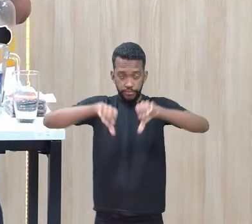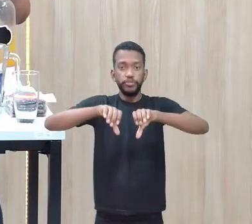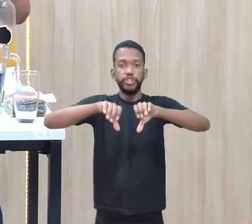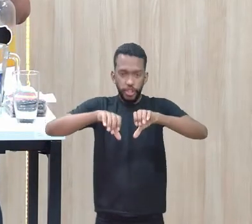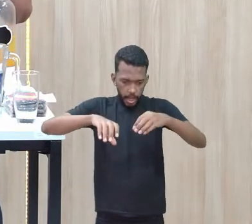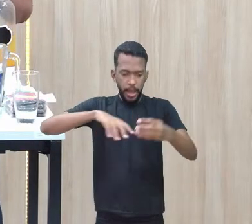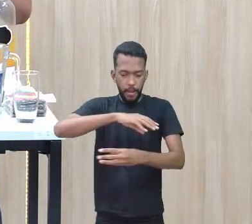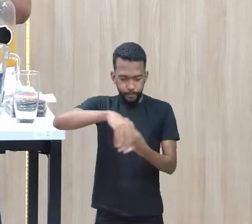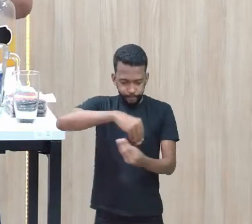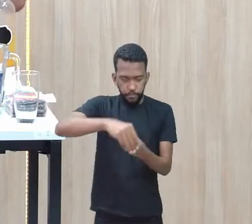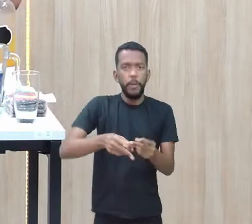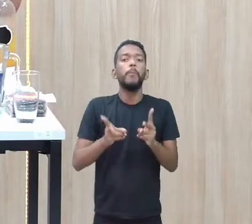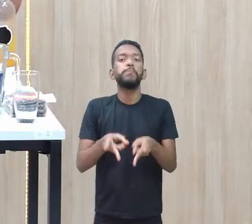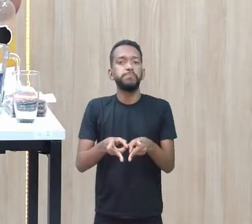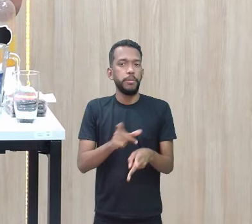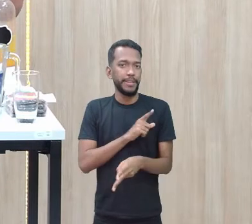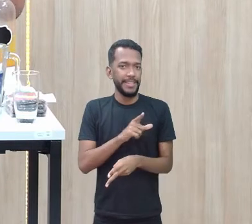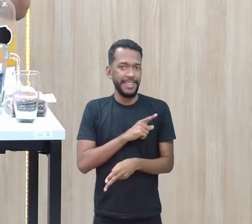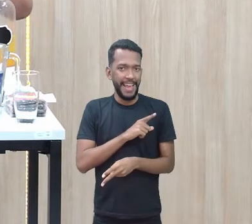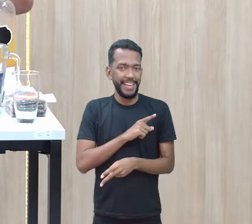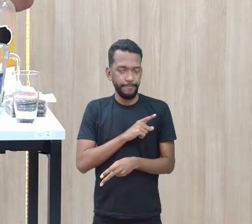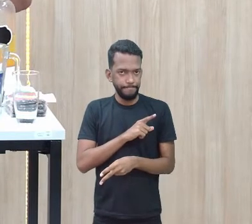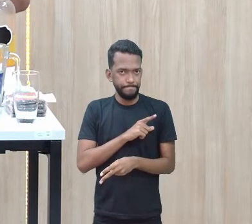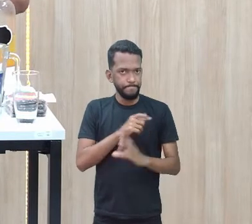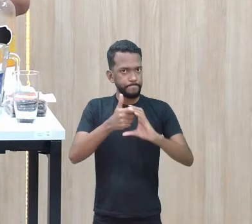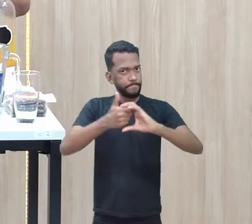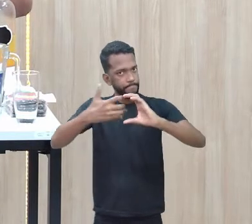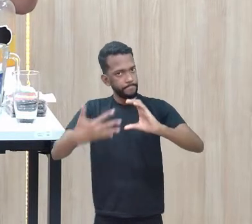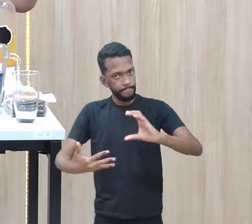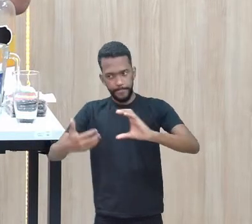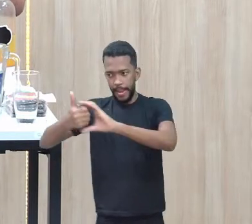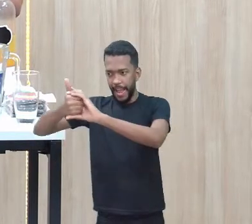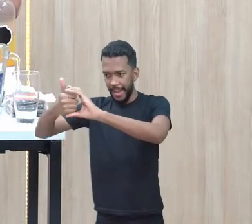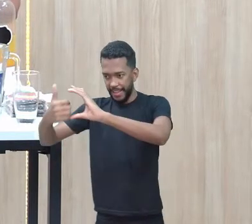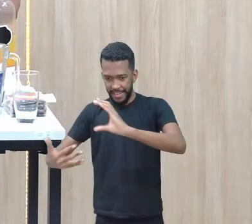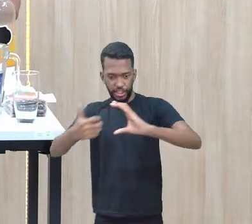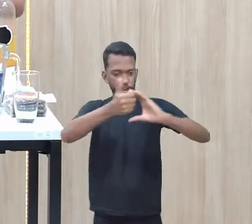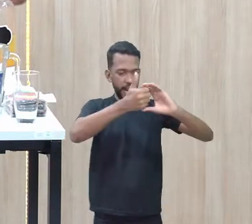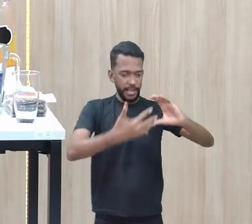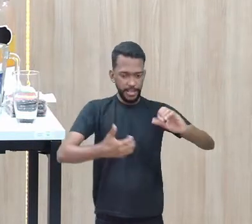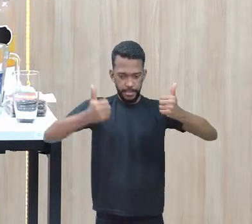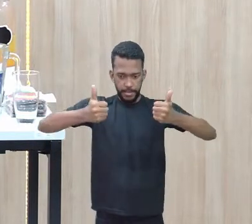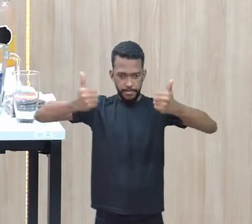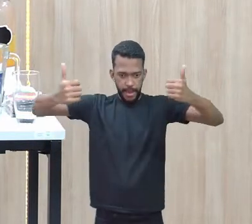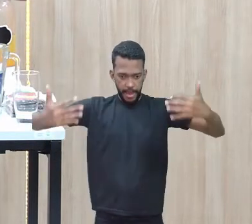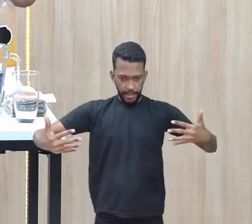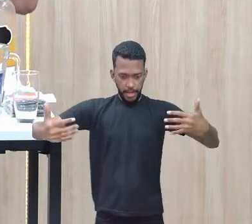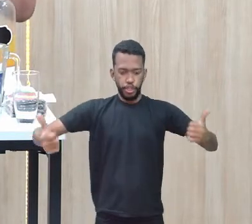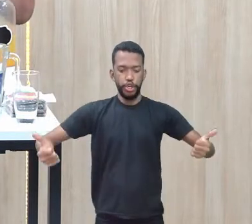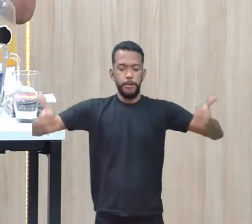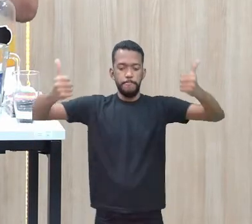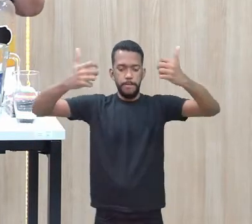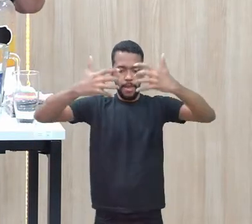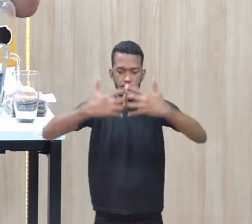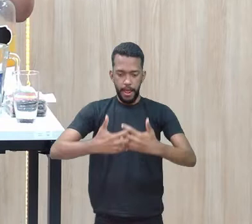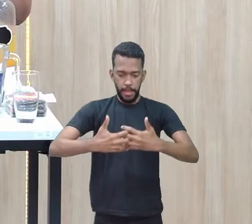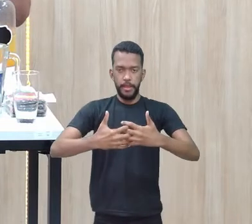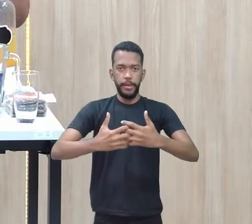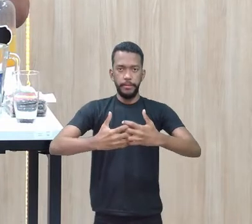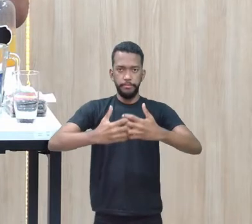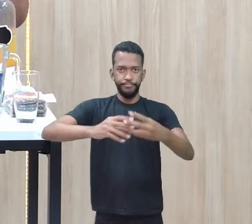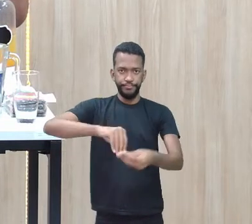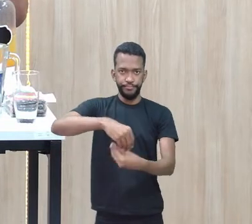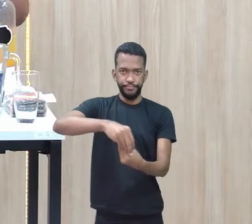permanecem. Porque nós falamos em outras aulas que algumas substâncias, quando se misturam, ocorrem reações químicas e elas perdem